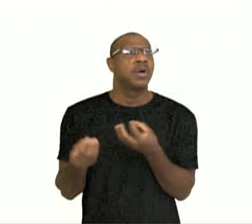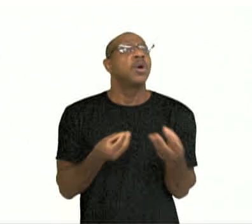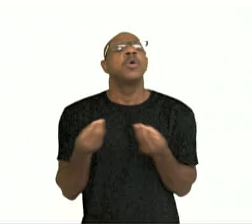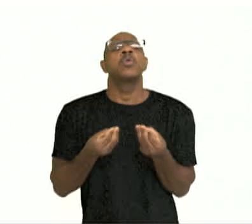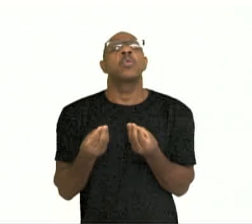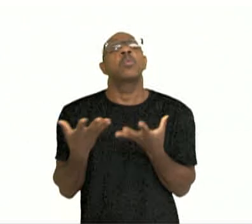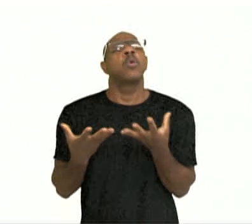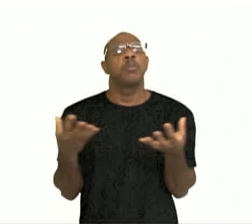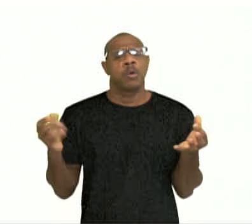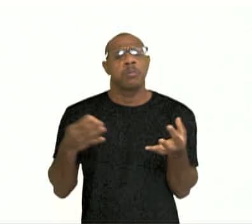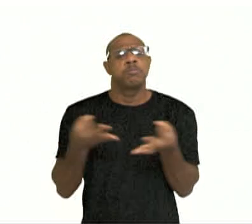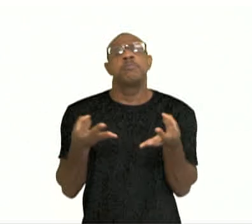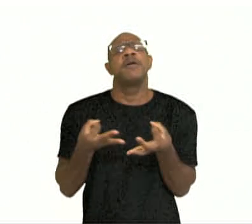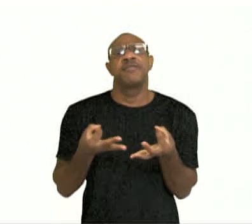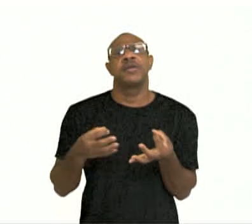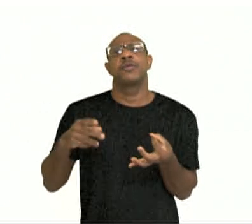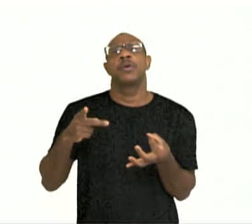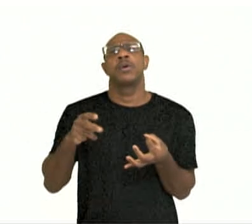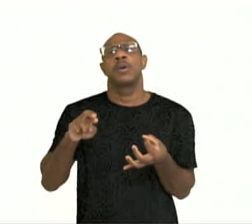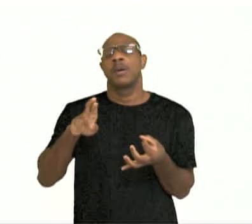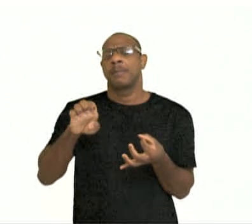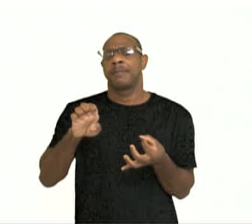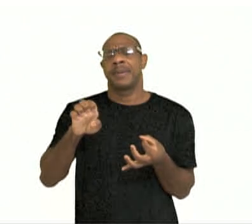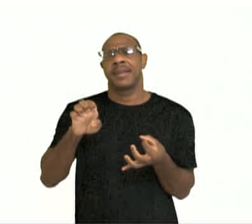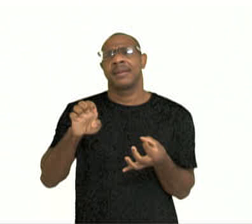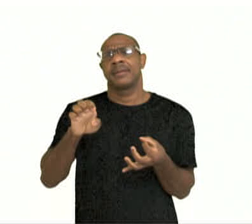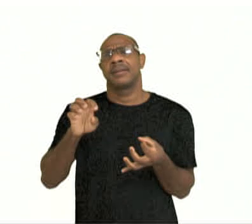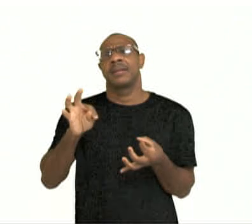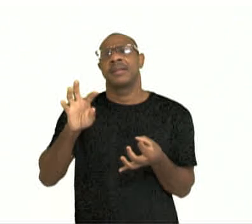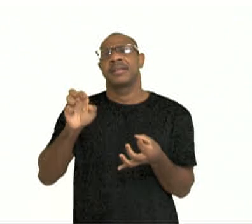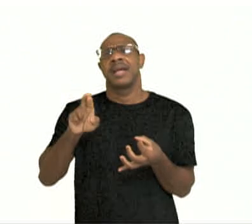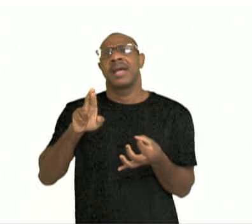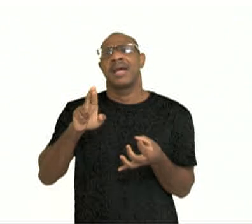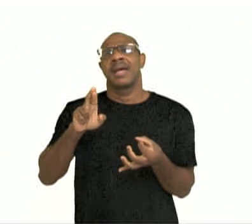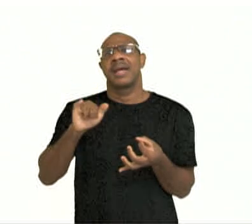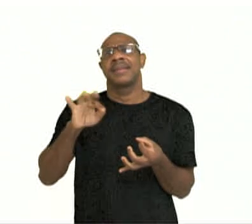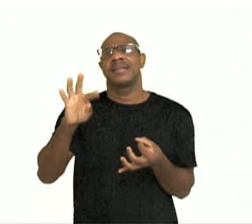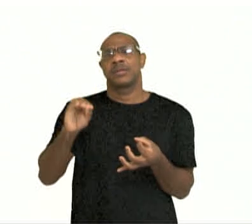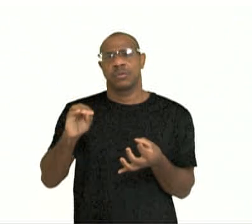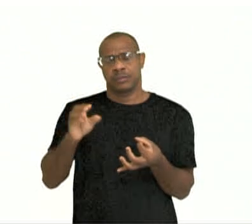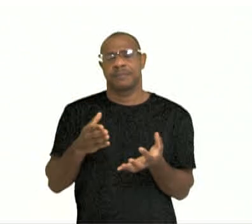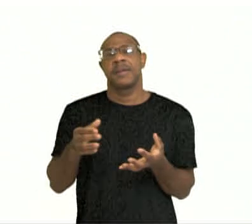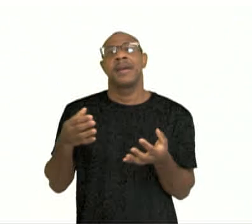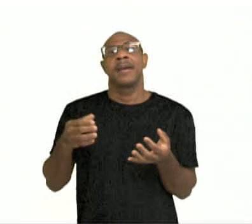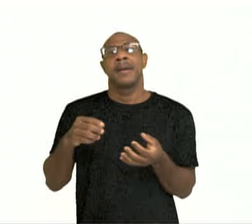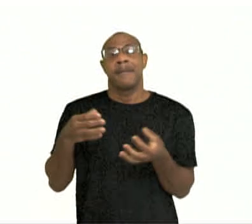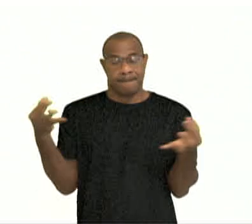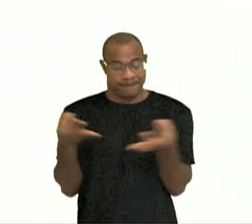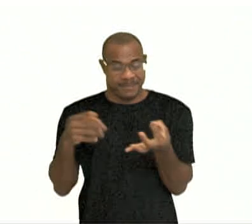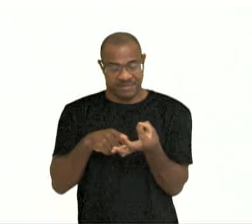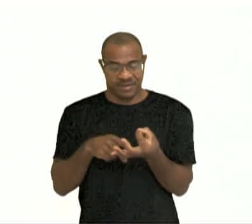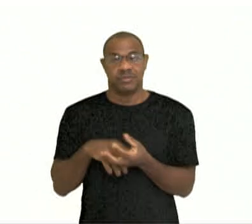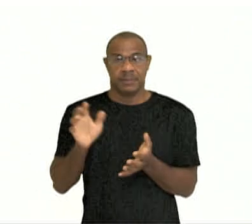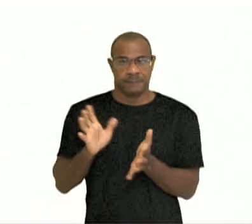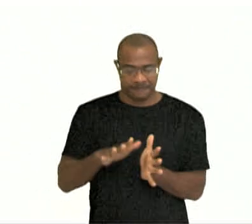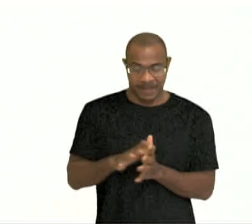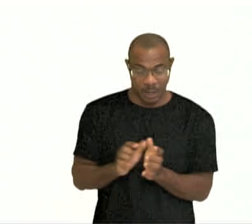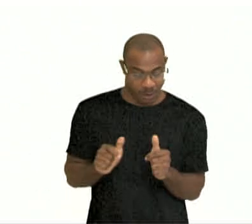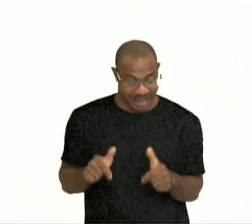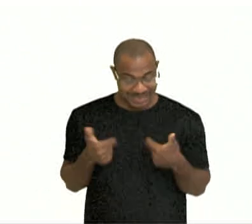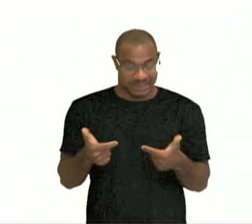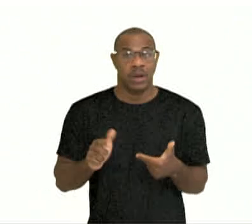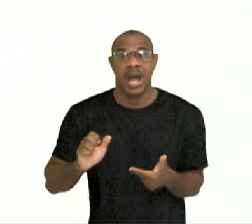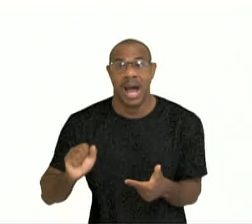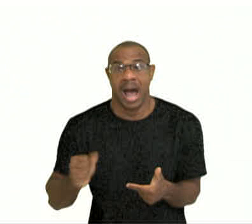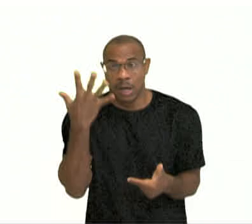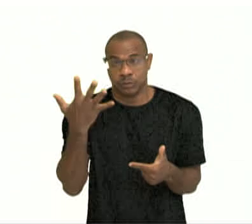o pretérito perfeito? O pretérito perfeito, queridos estudantes, é uma ação que aconteceu no passado